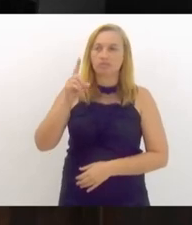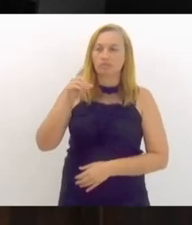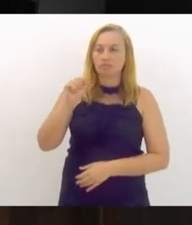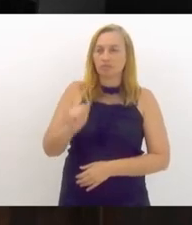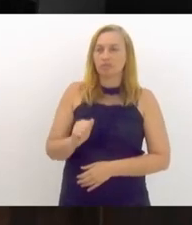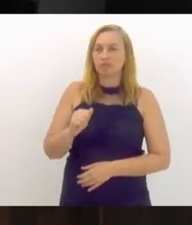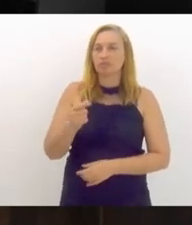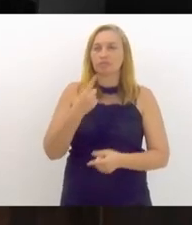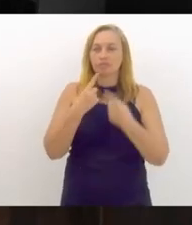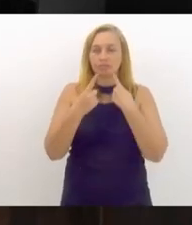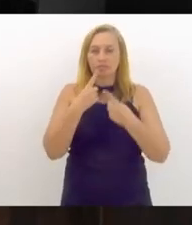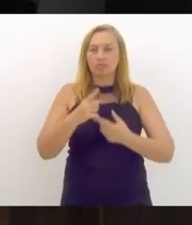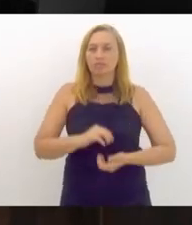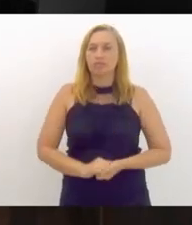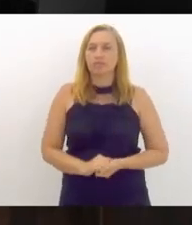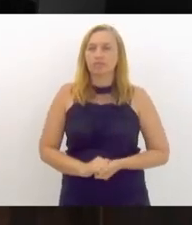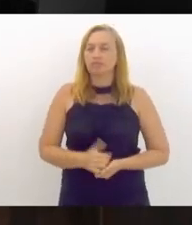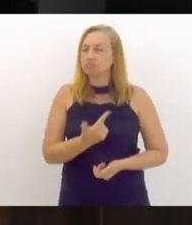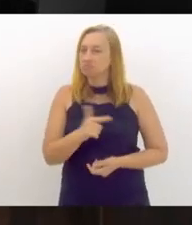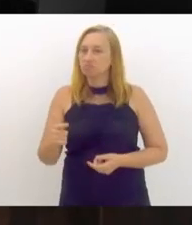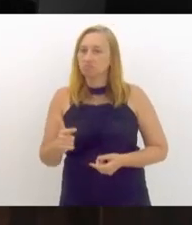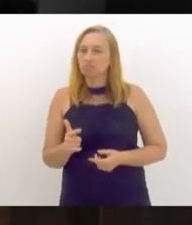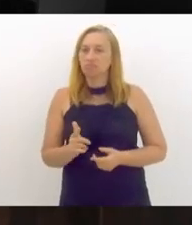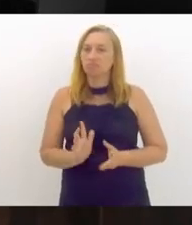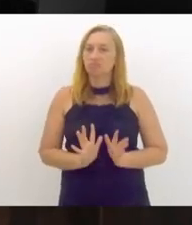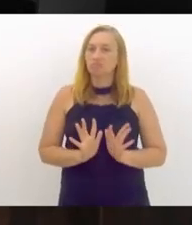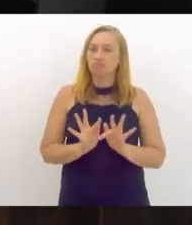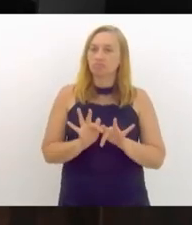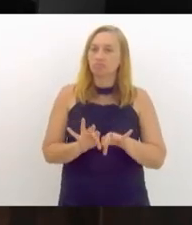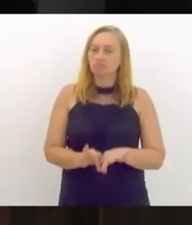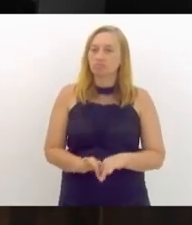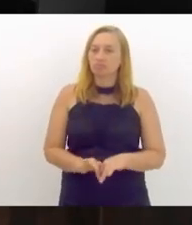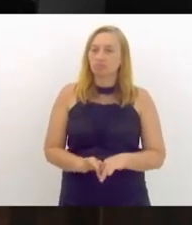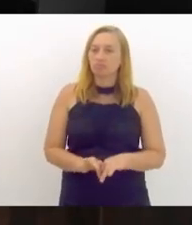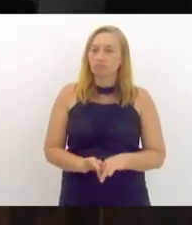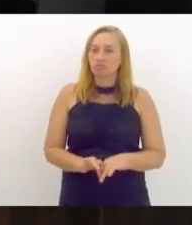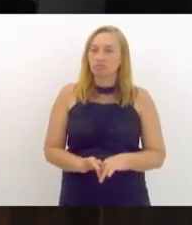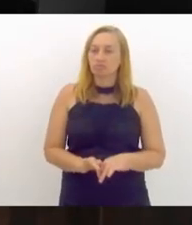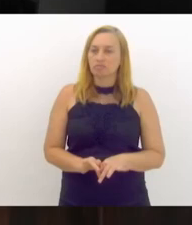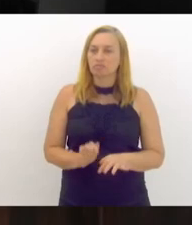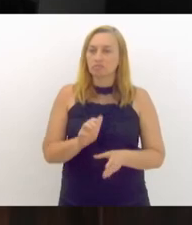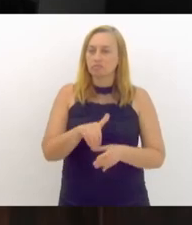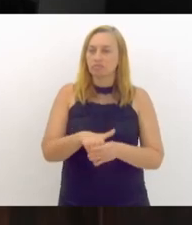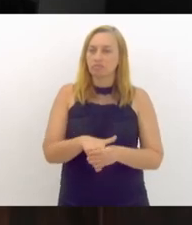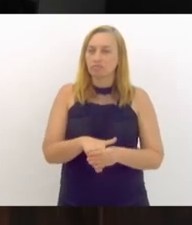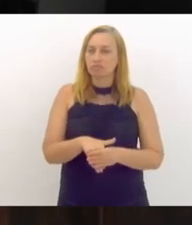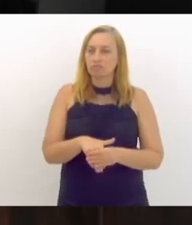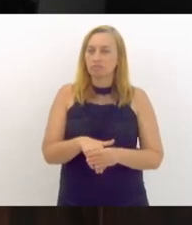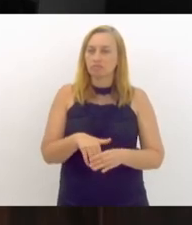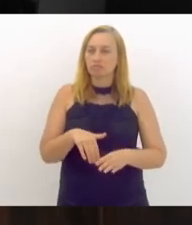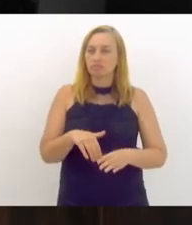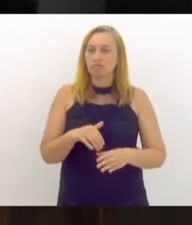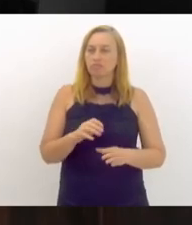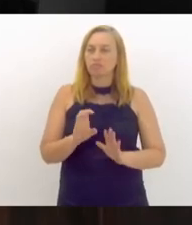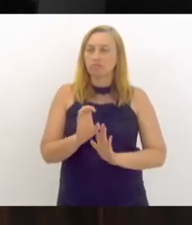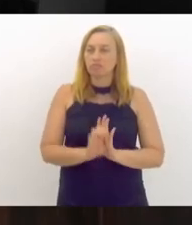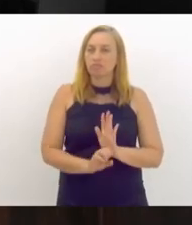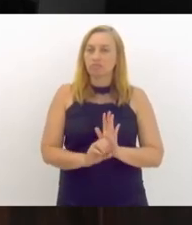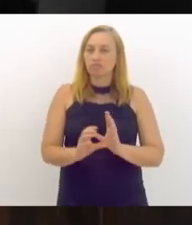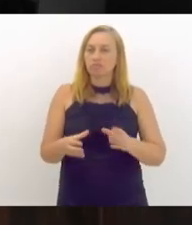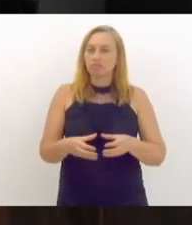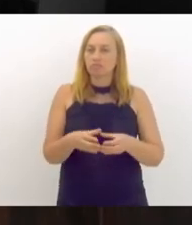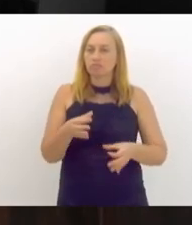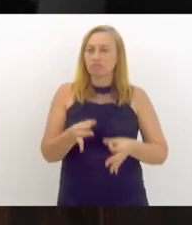Em discussão. Não havendo quem queira discutir. Em votação, as emendas da Comissão